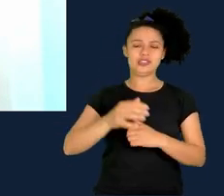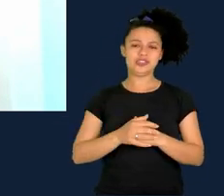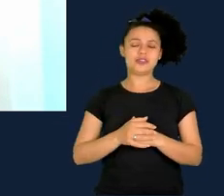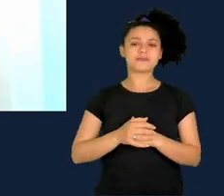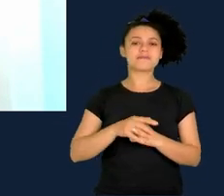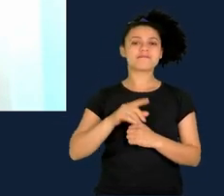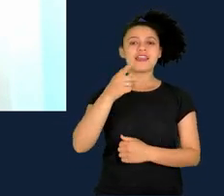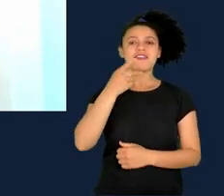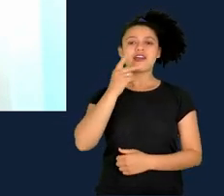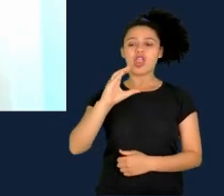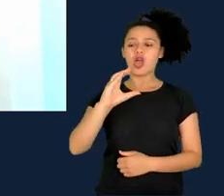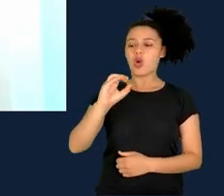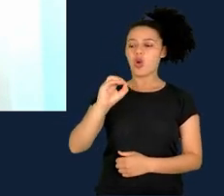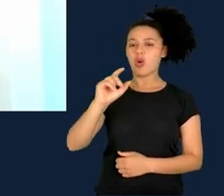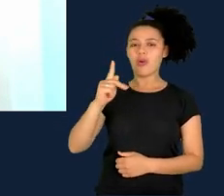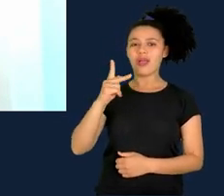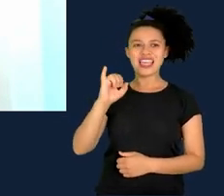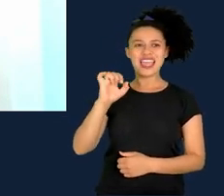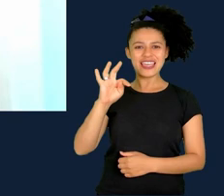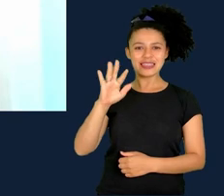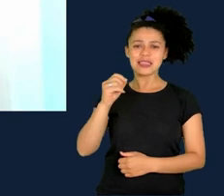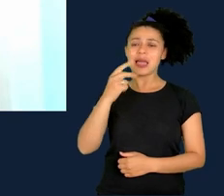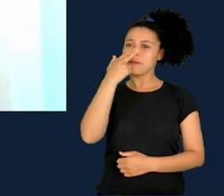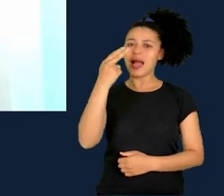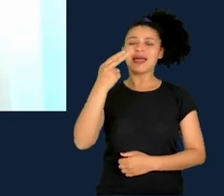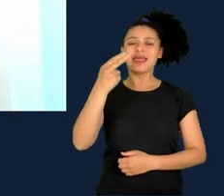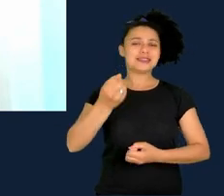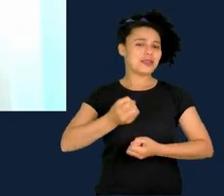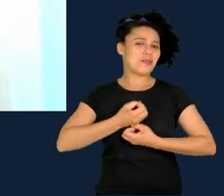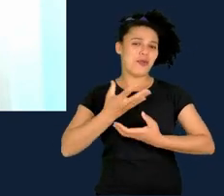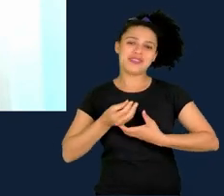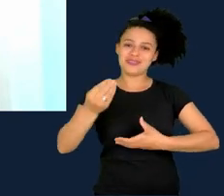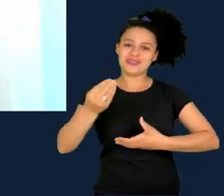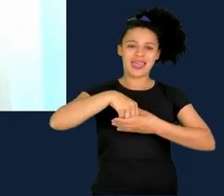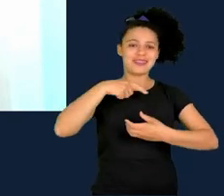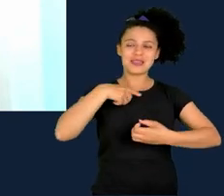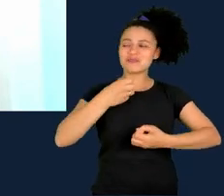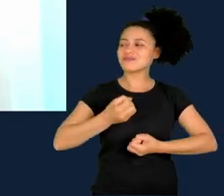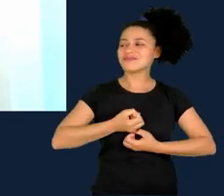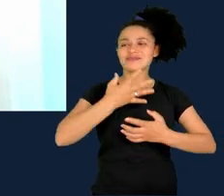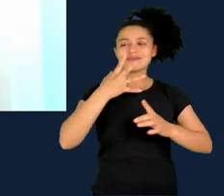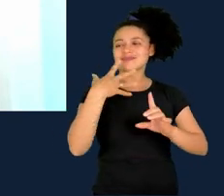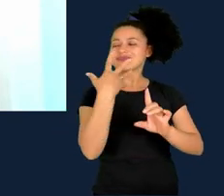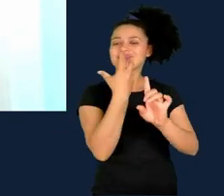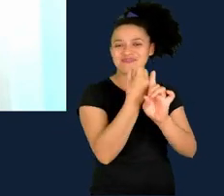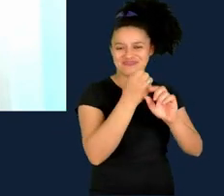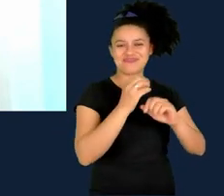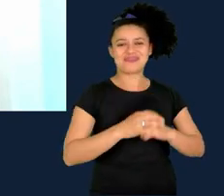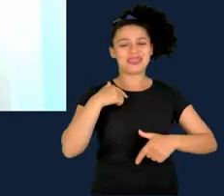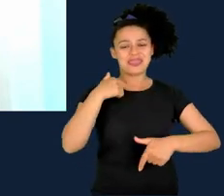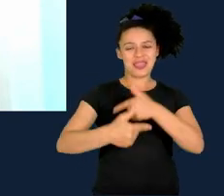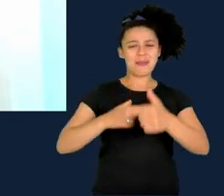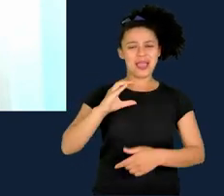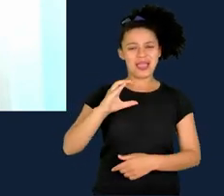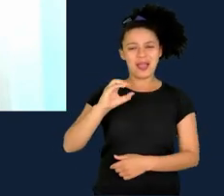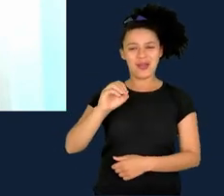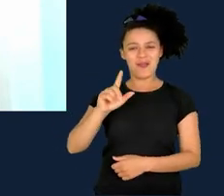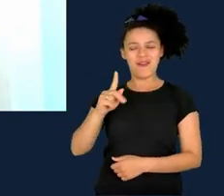de dados que ficou poético. Então vamos trabalhar na colheita de dados. Tem uma